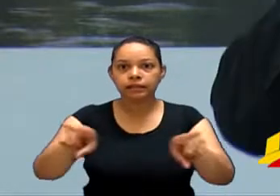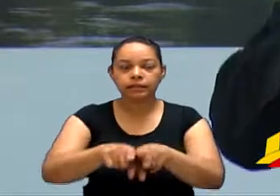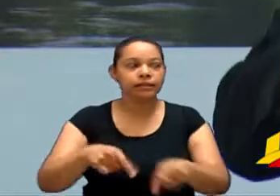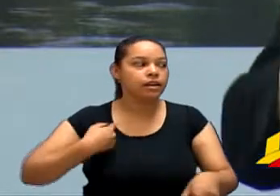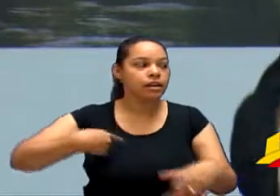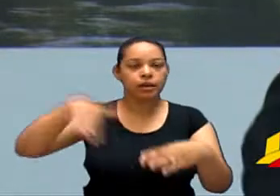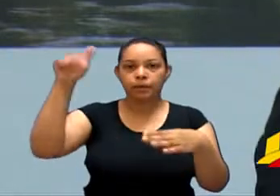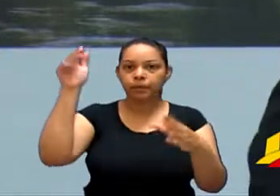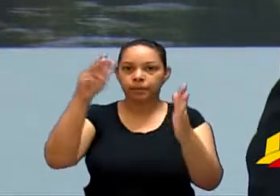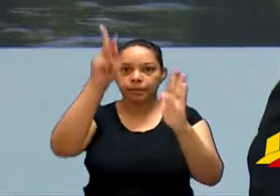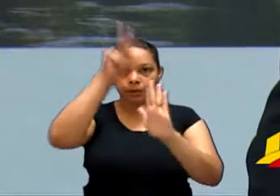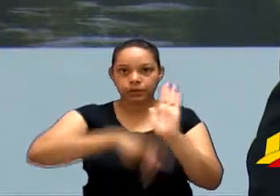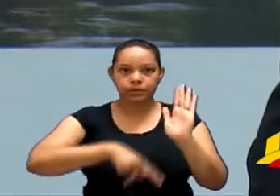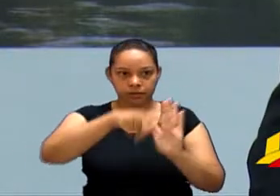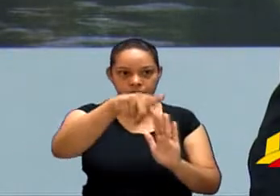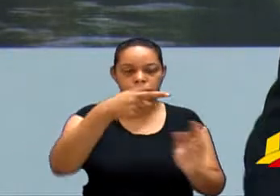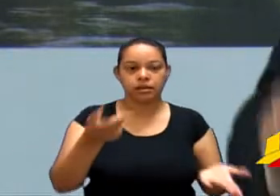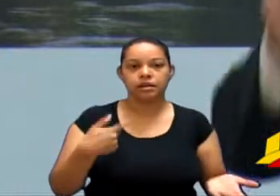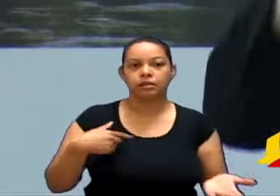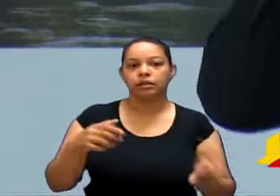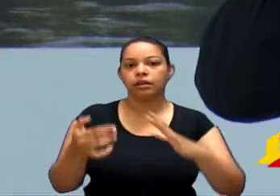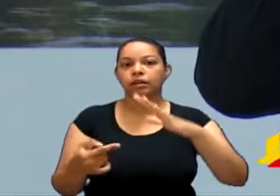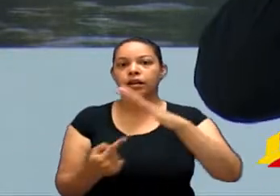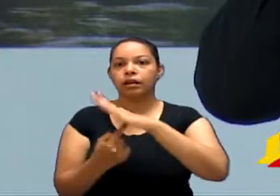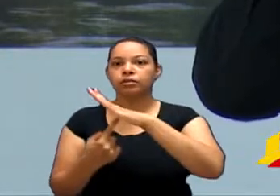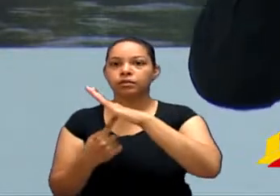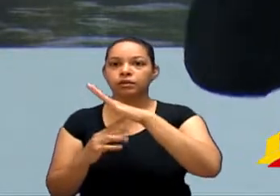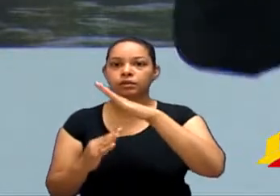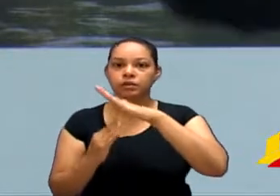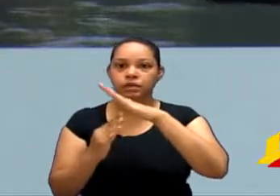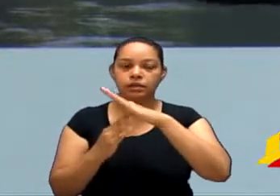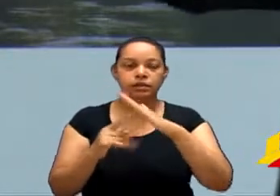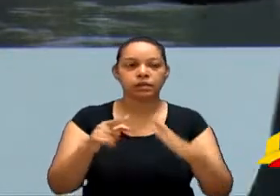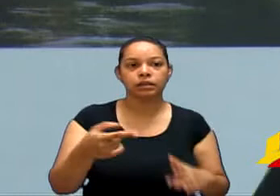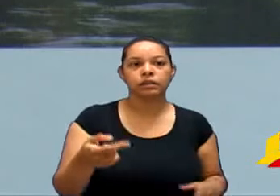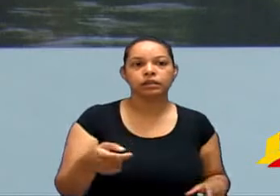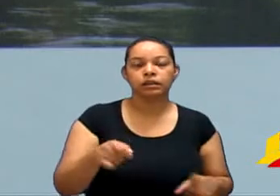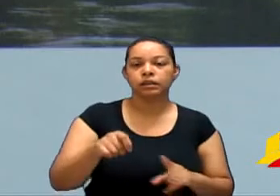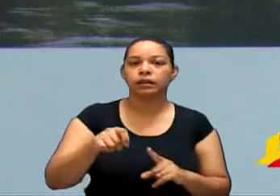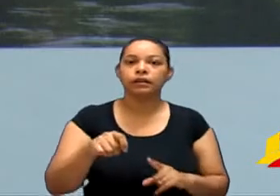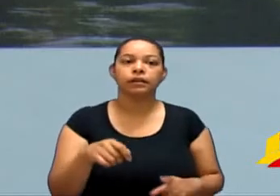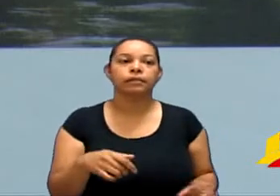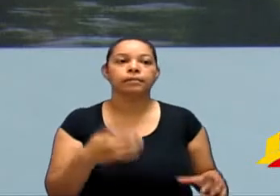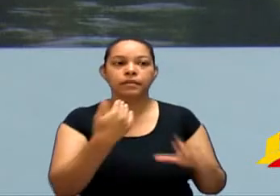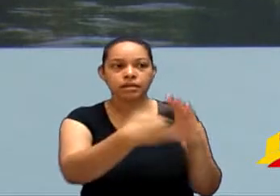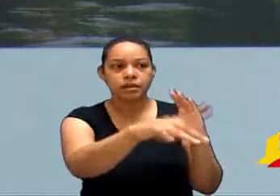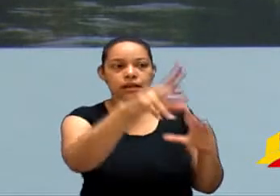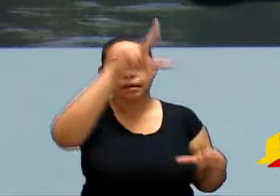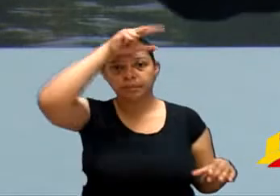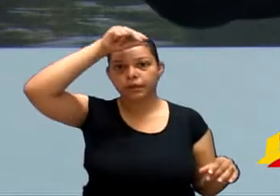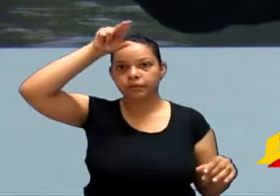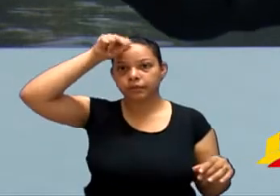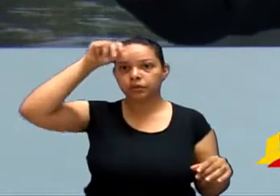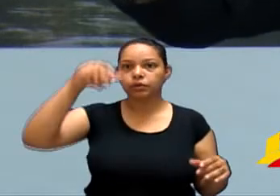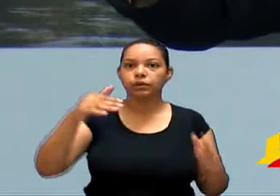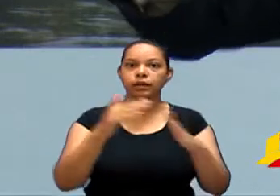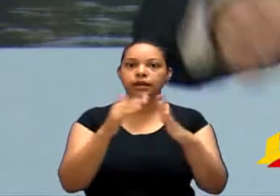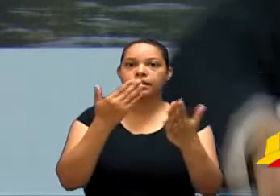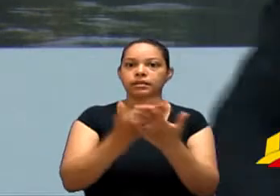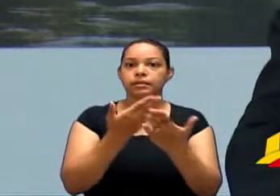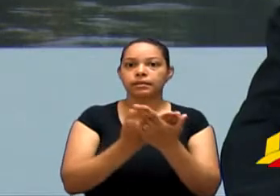um projeto parecido que eu sempre dia de idoso eu protocolei dia 14 de janeiro do ano passado foi partiva